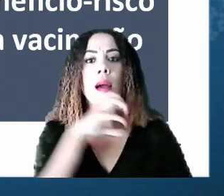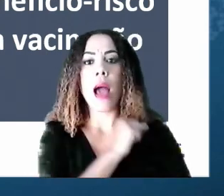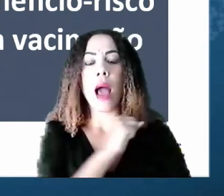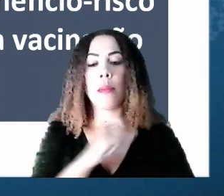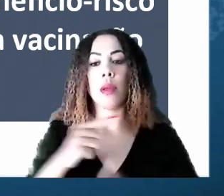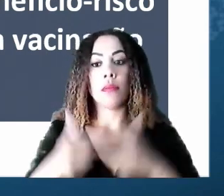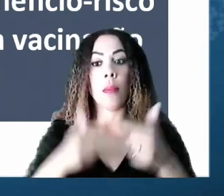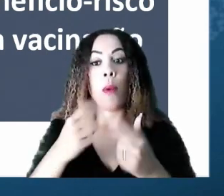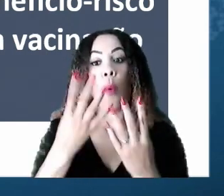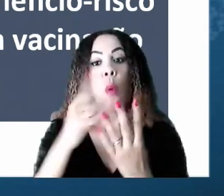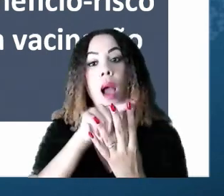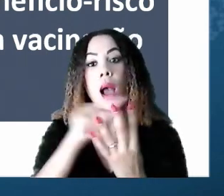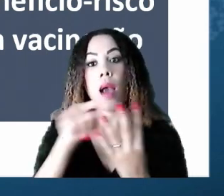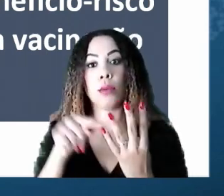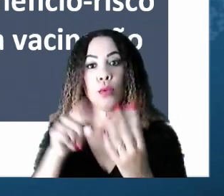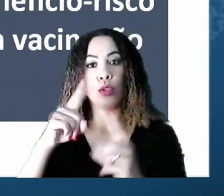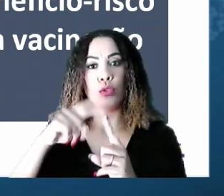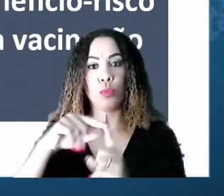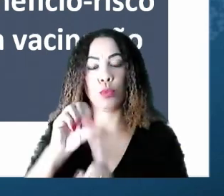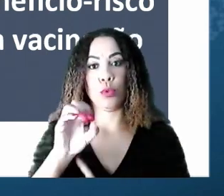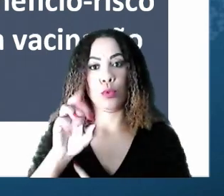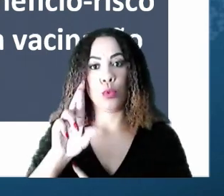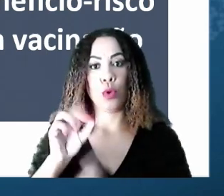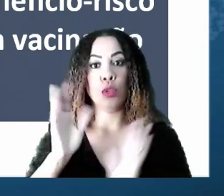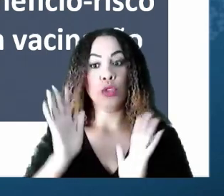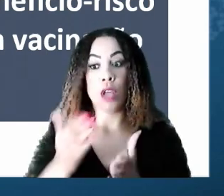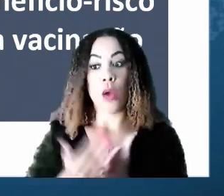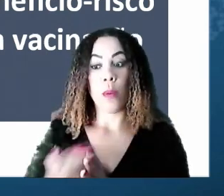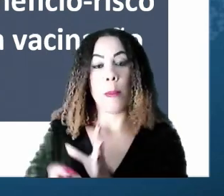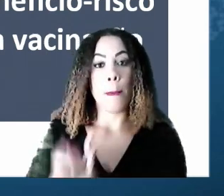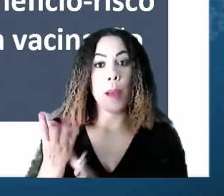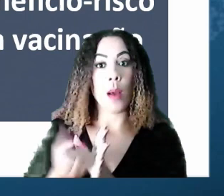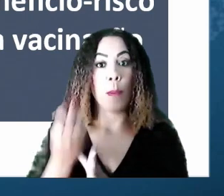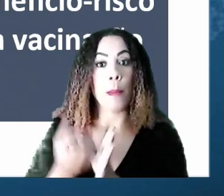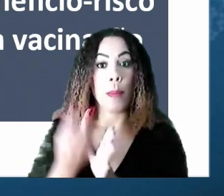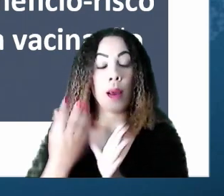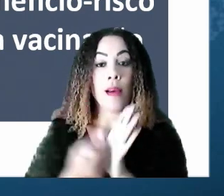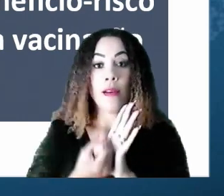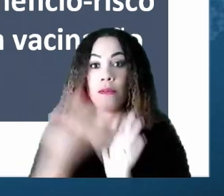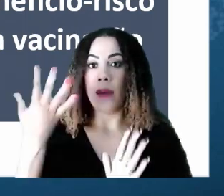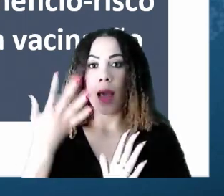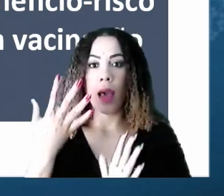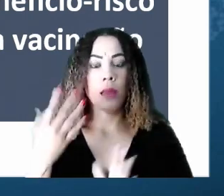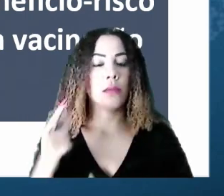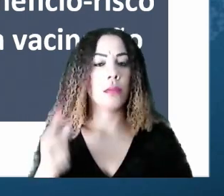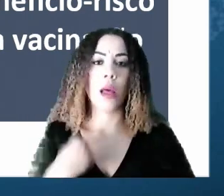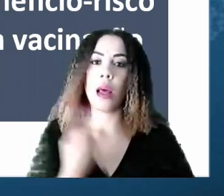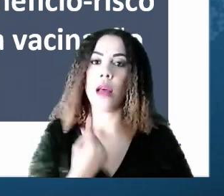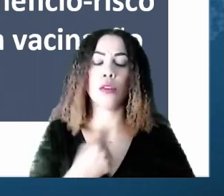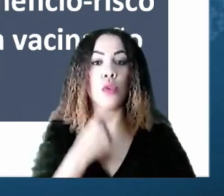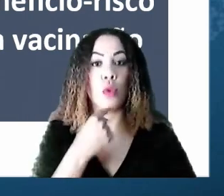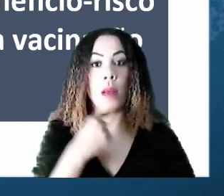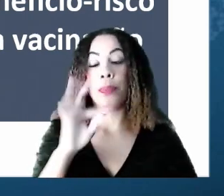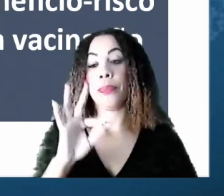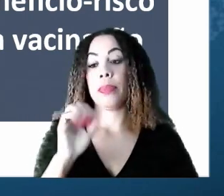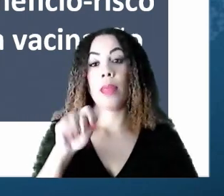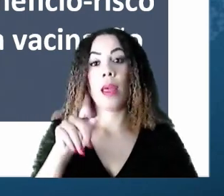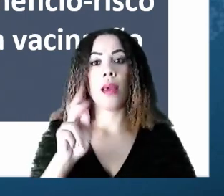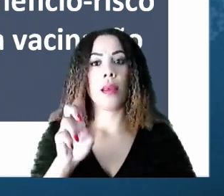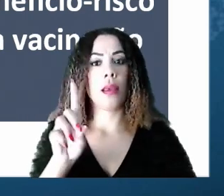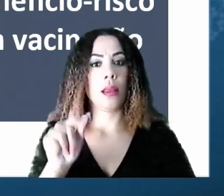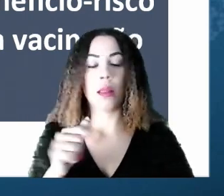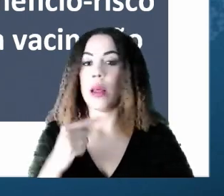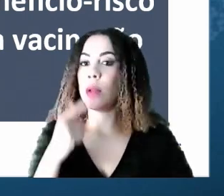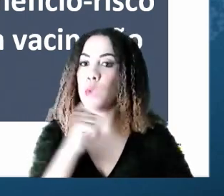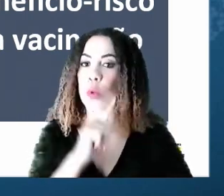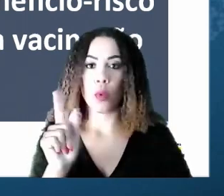e já comece com uma produção em larguíssima escala, isso a gente não vai conseguir. A Takeda não conseguiu, o Butantan vai ter dificuldade